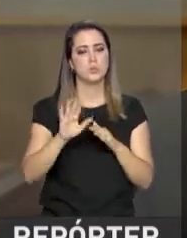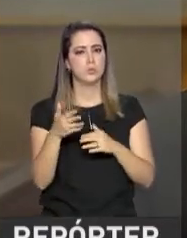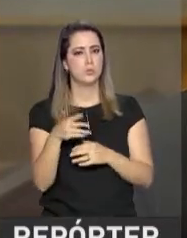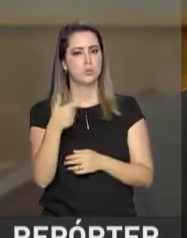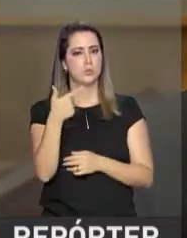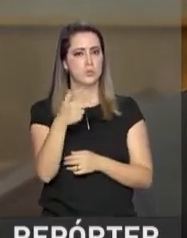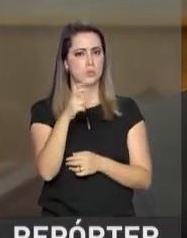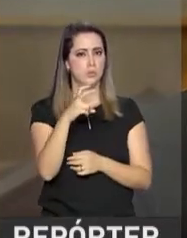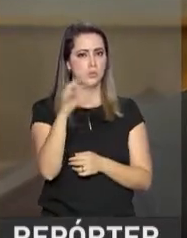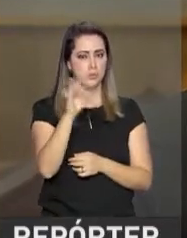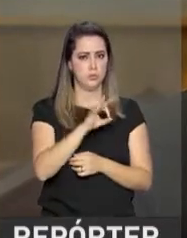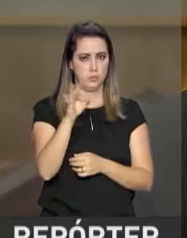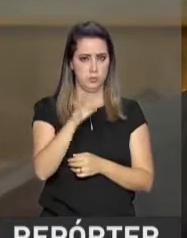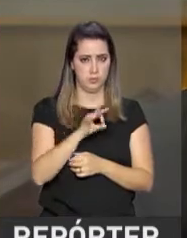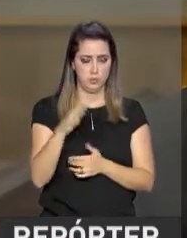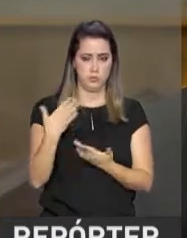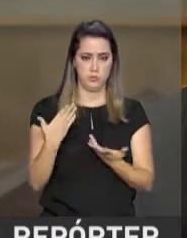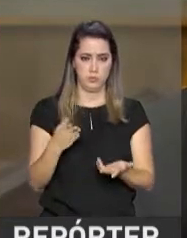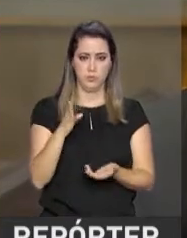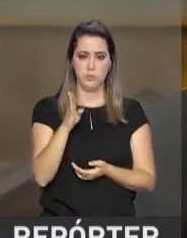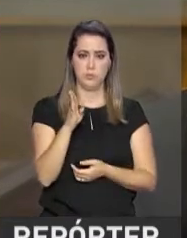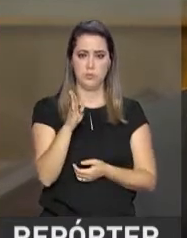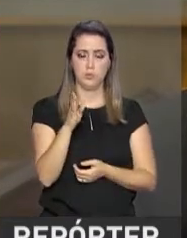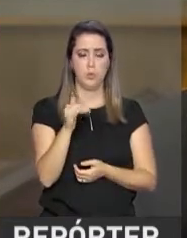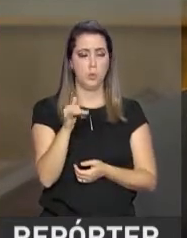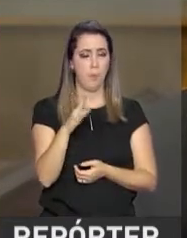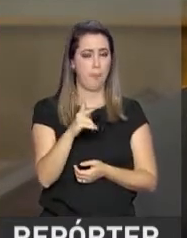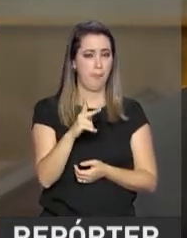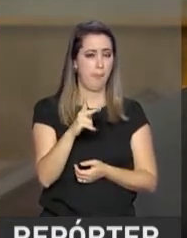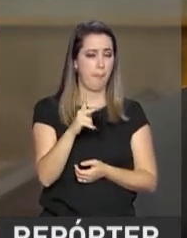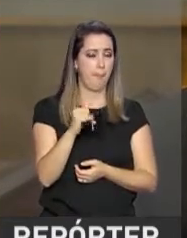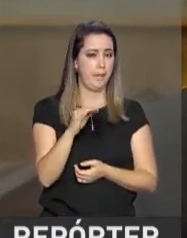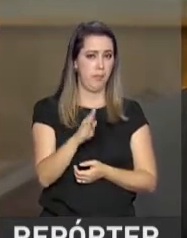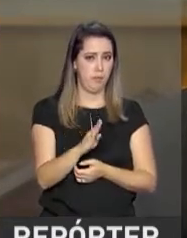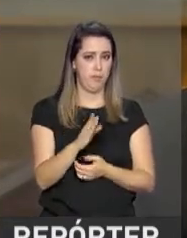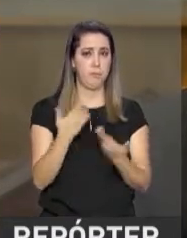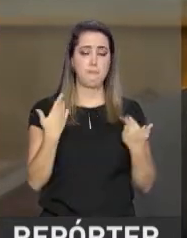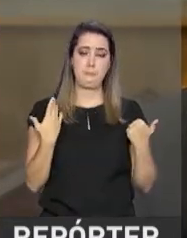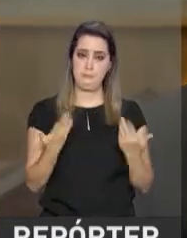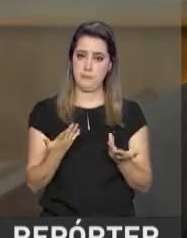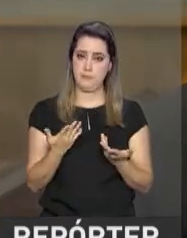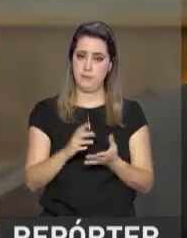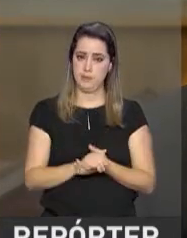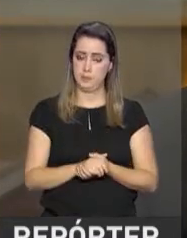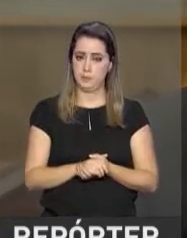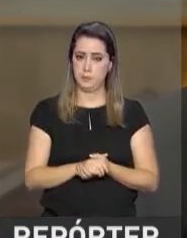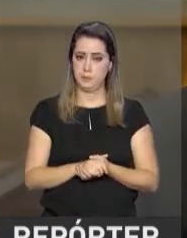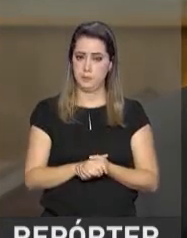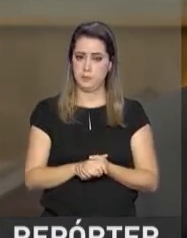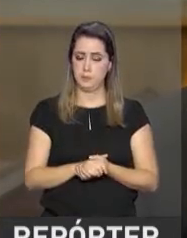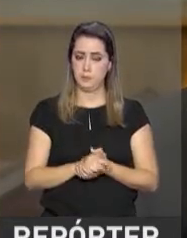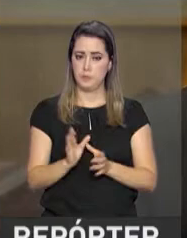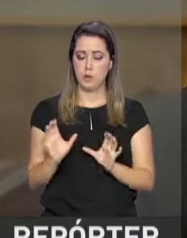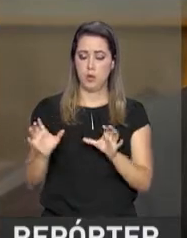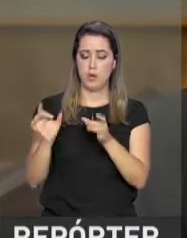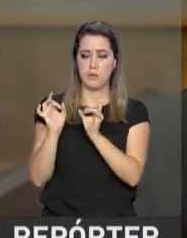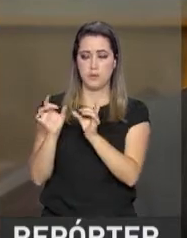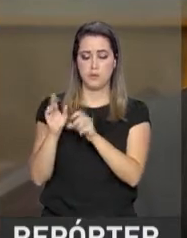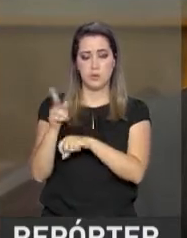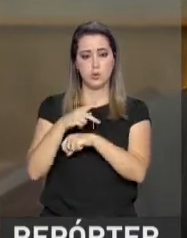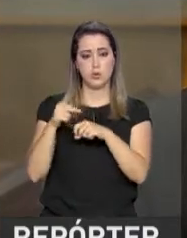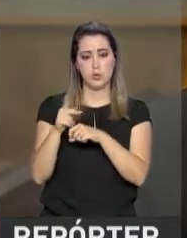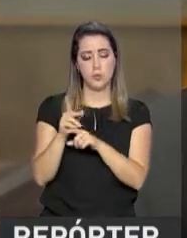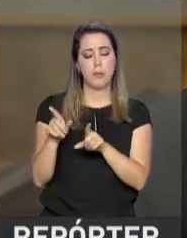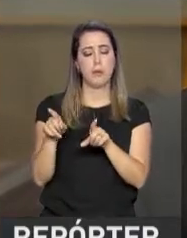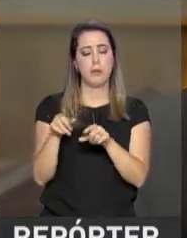torno de 25%, né, do produzido no país. E no, os mercados parceiros têm uma concentração